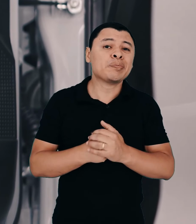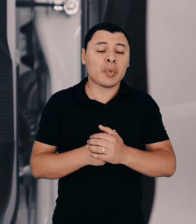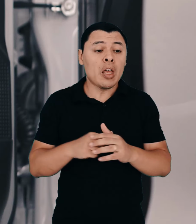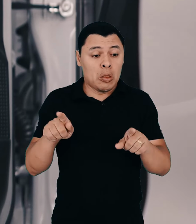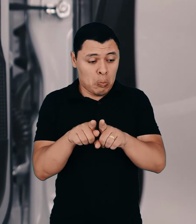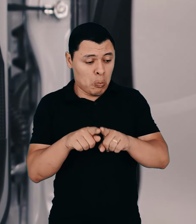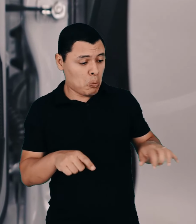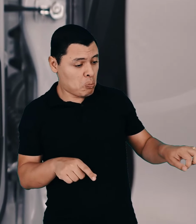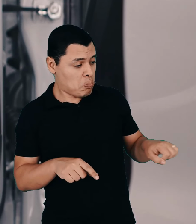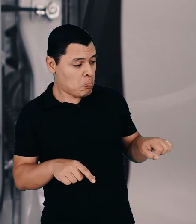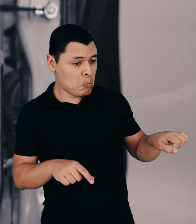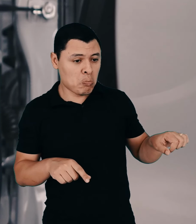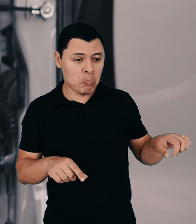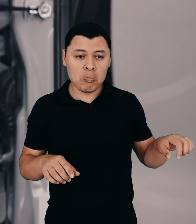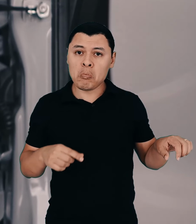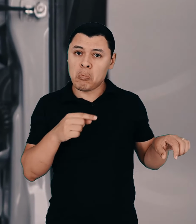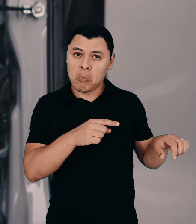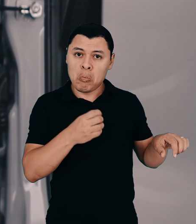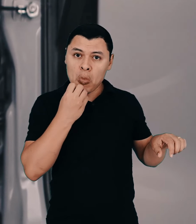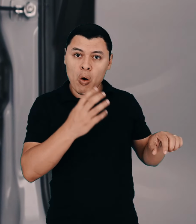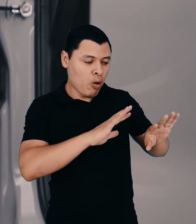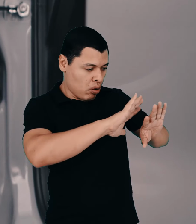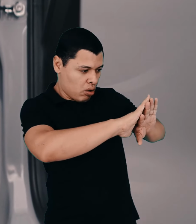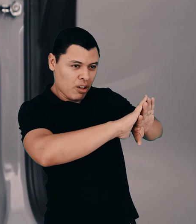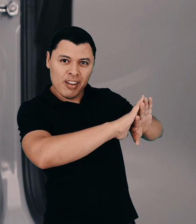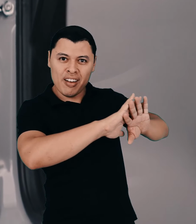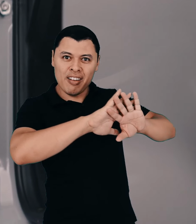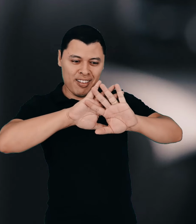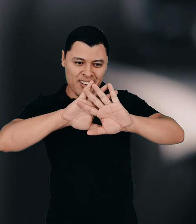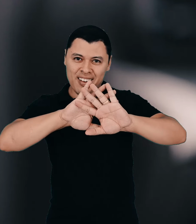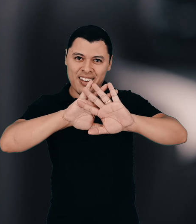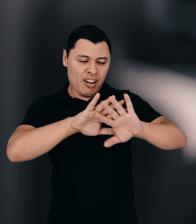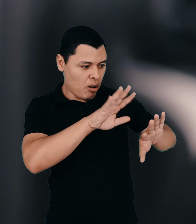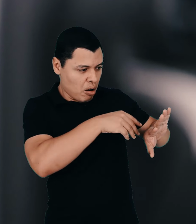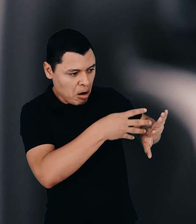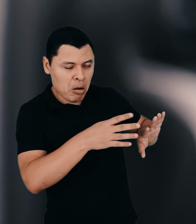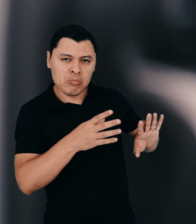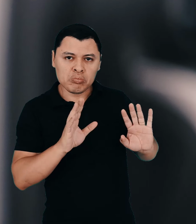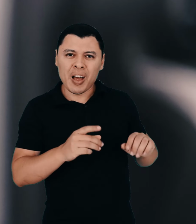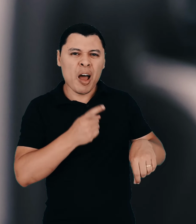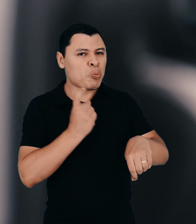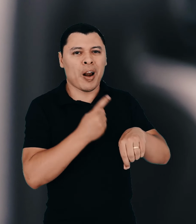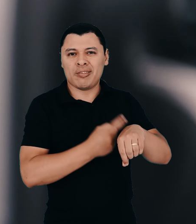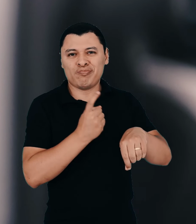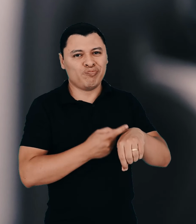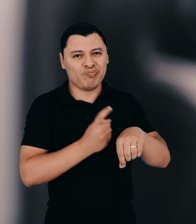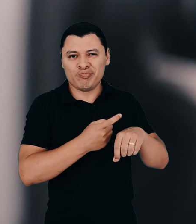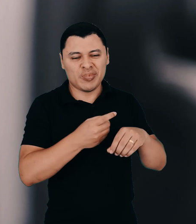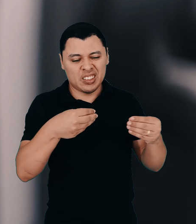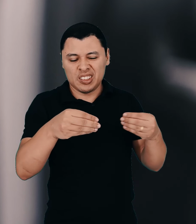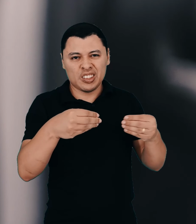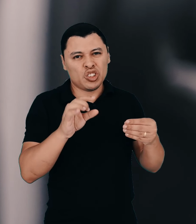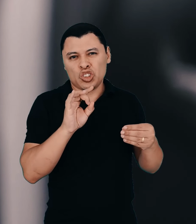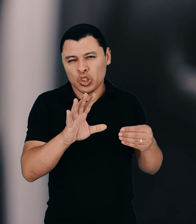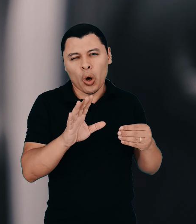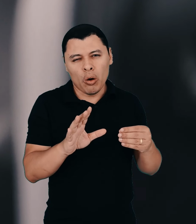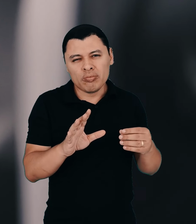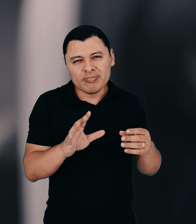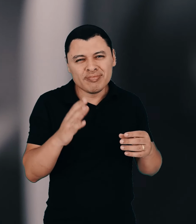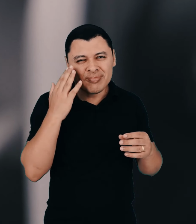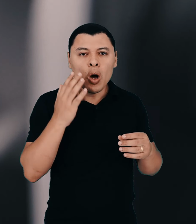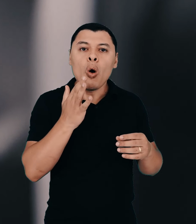bonito esse padrão aqui quadriculado, mas 100% plástico duro. Você tem umas 3, 4 texturas diferentes,